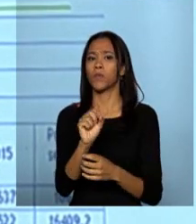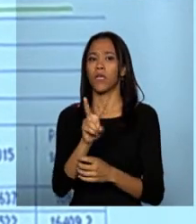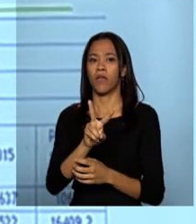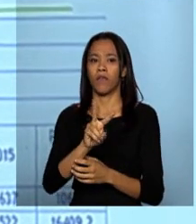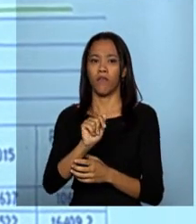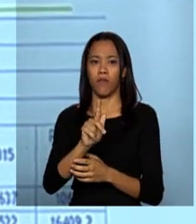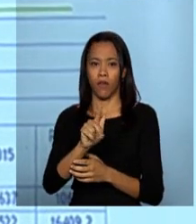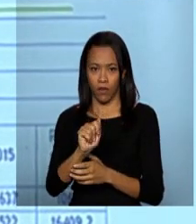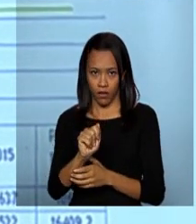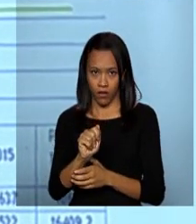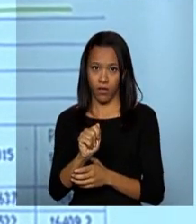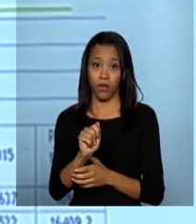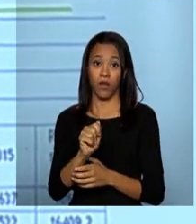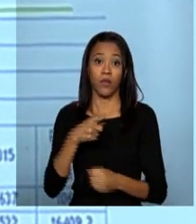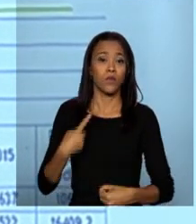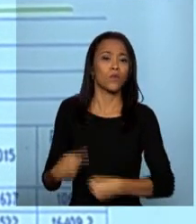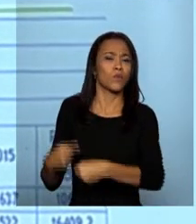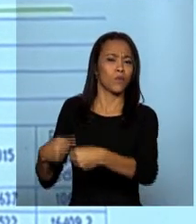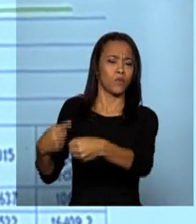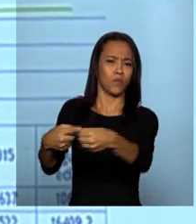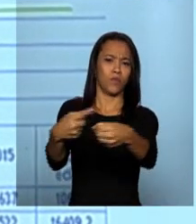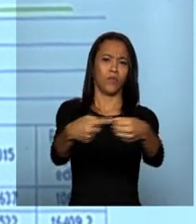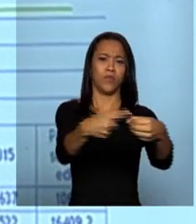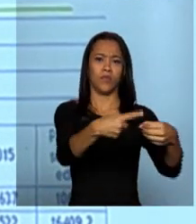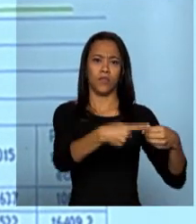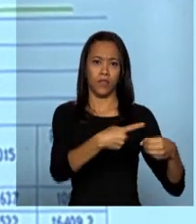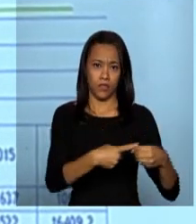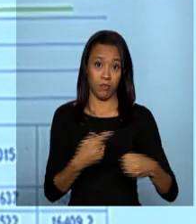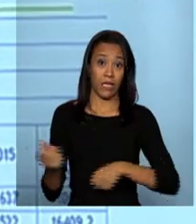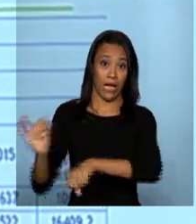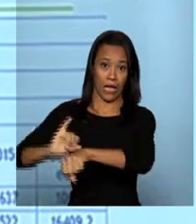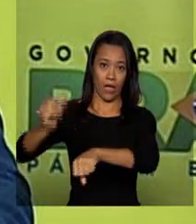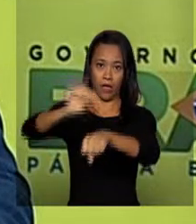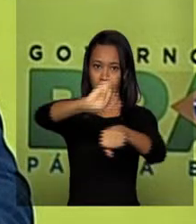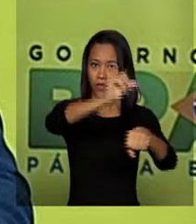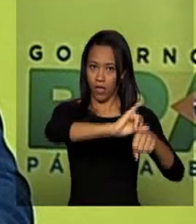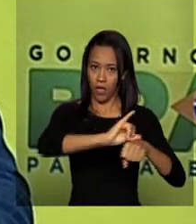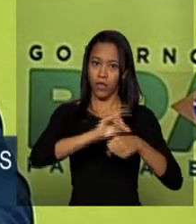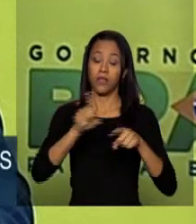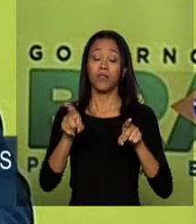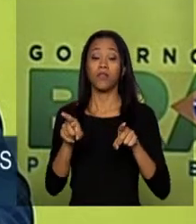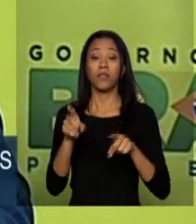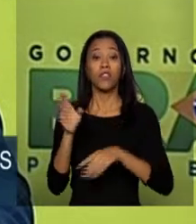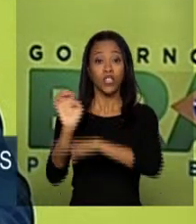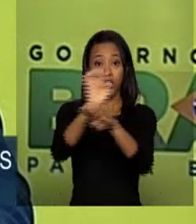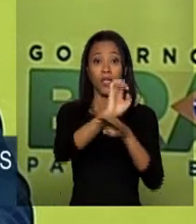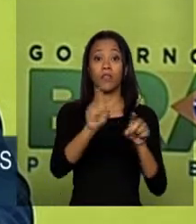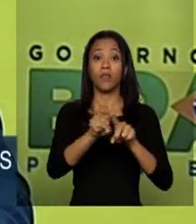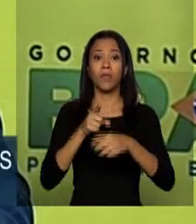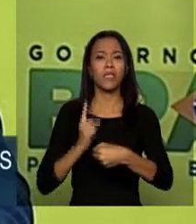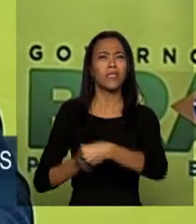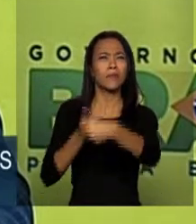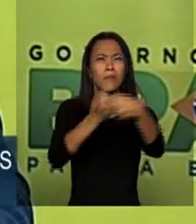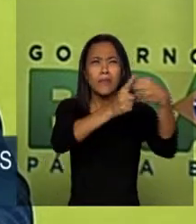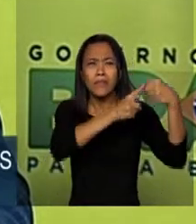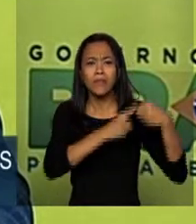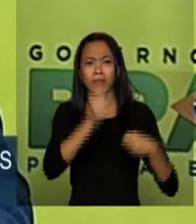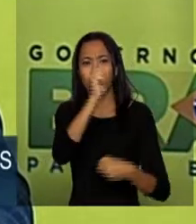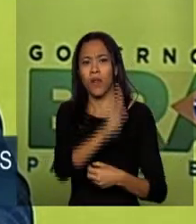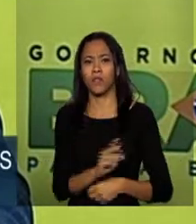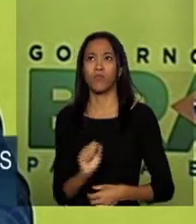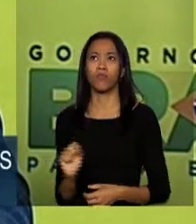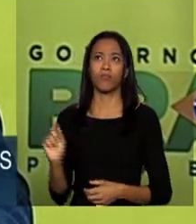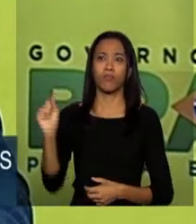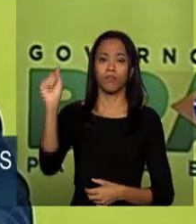entre as municípios capitais de estado e o interior do país. Então, dá para observar claramente